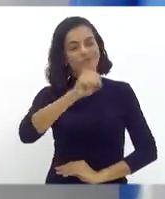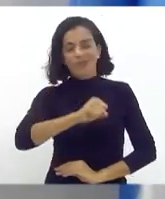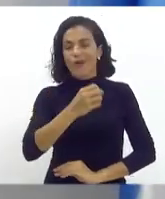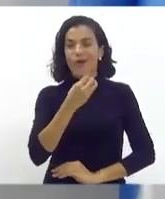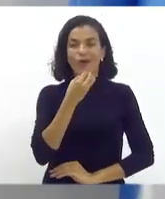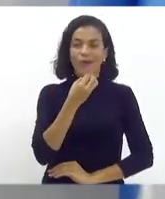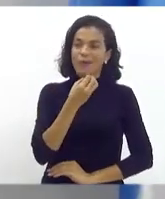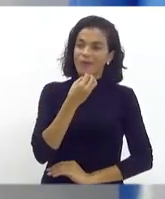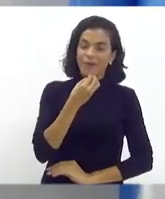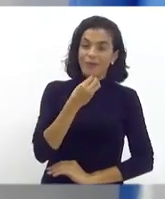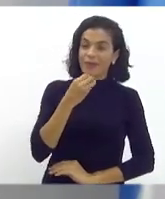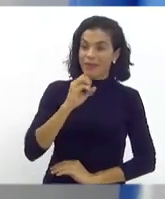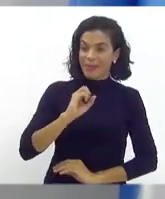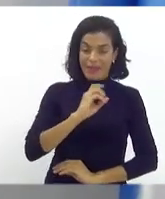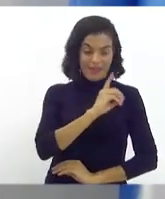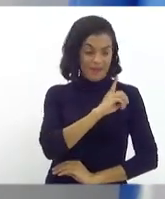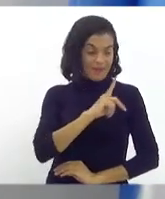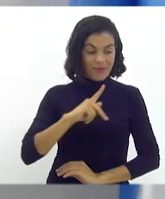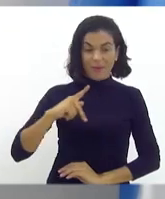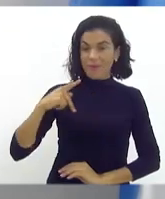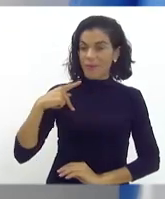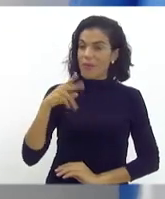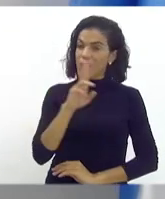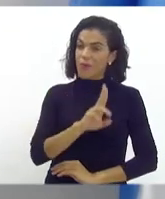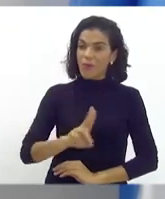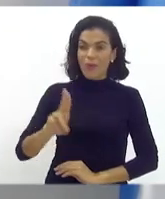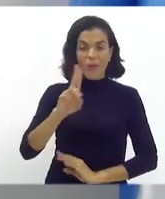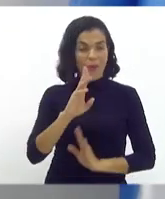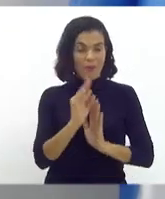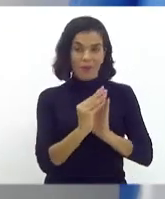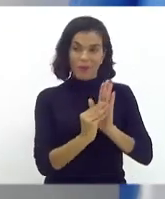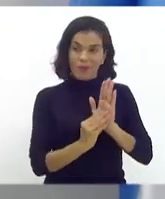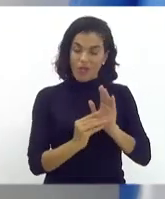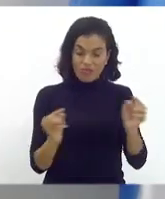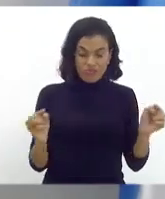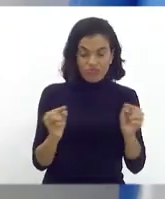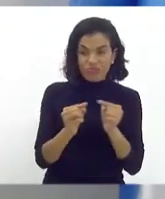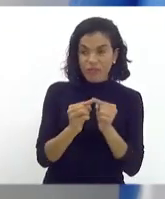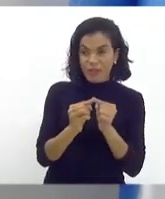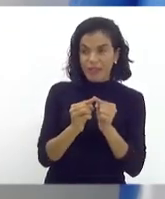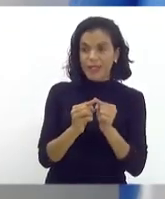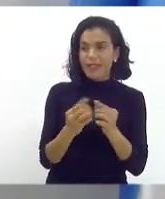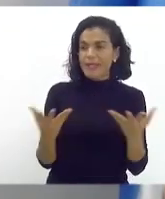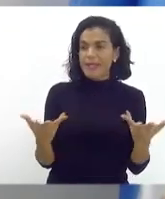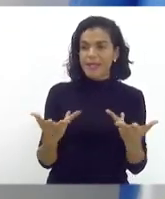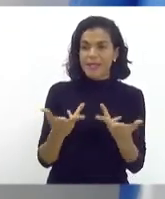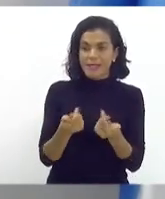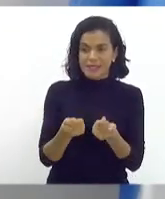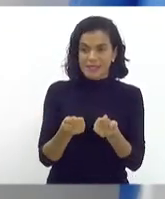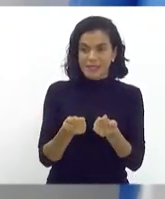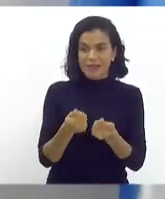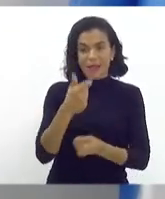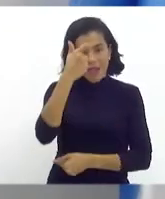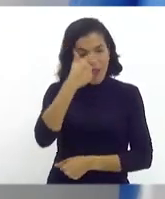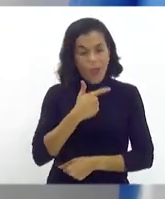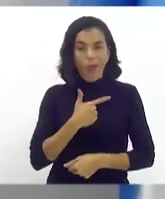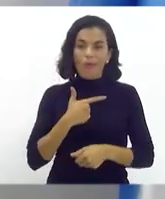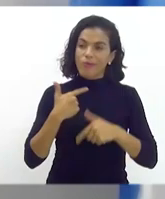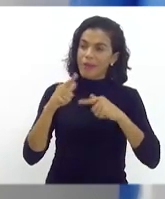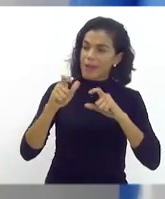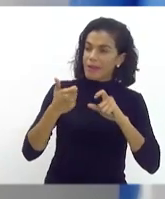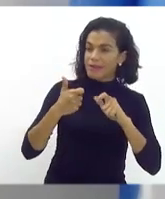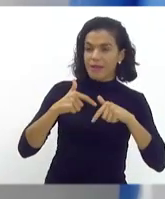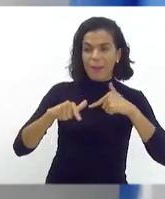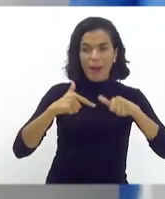que a que a Defensoria Pública utilizou uma metodologia factível e excelente eu venho do campo da pesquisa também